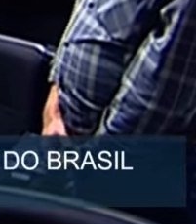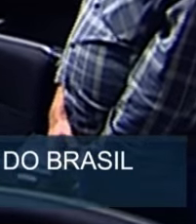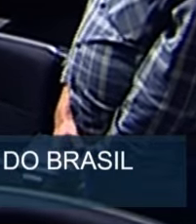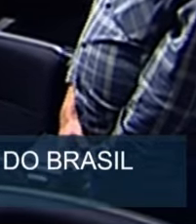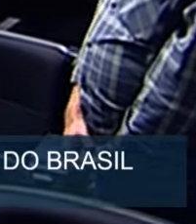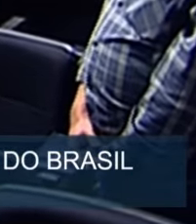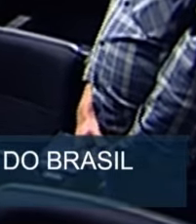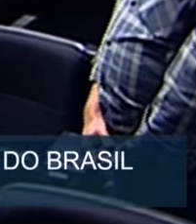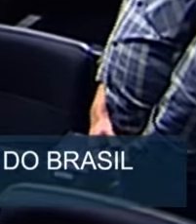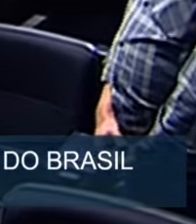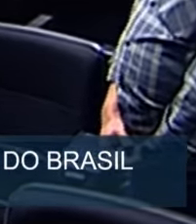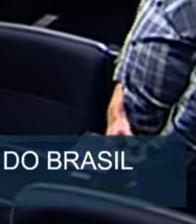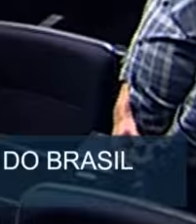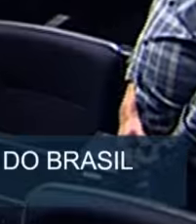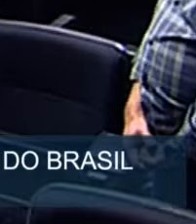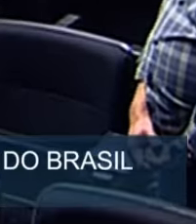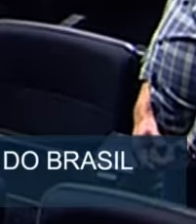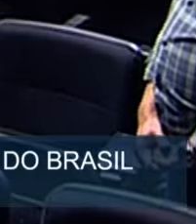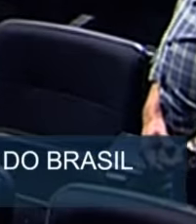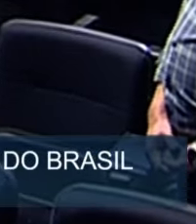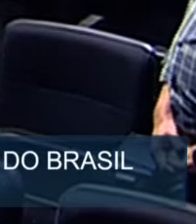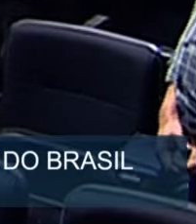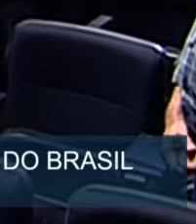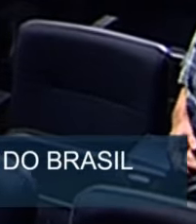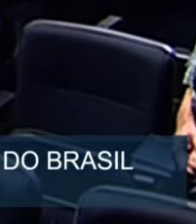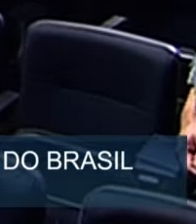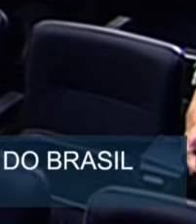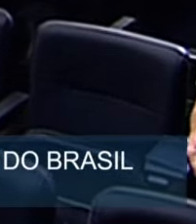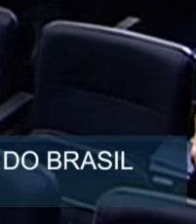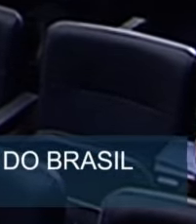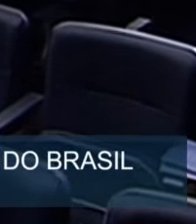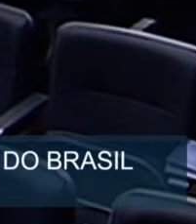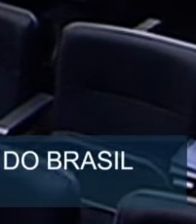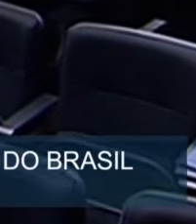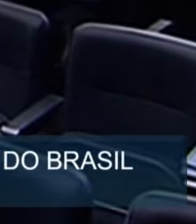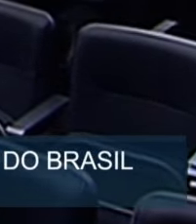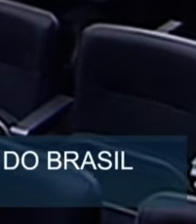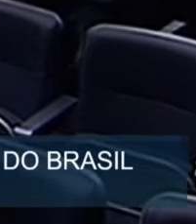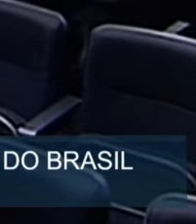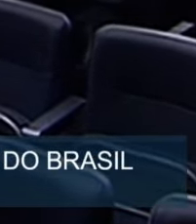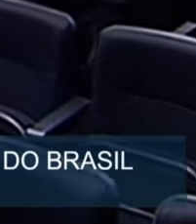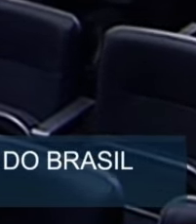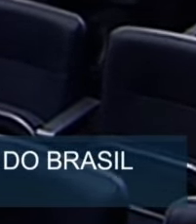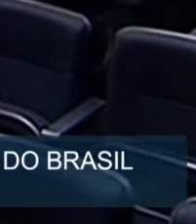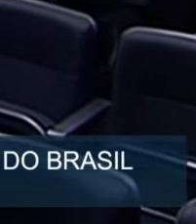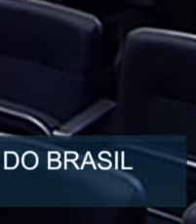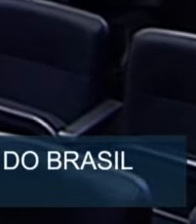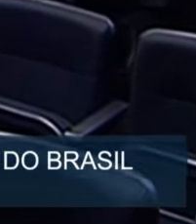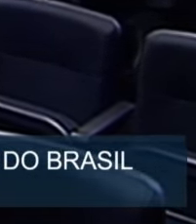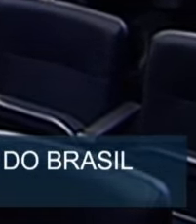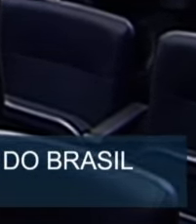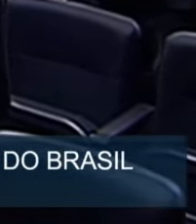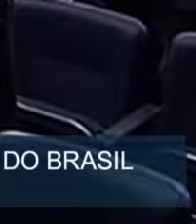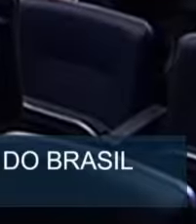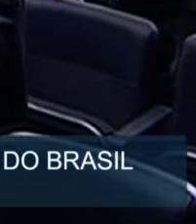cruzeiro resplandece. Gigante pela própria natureza.